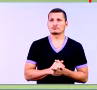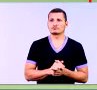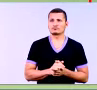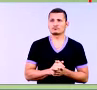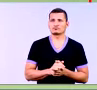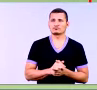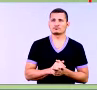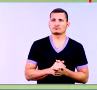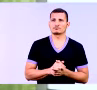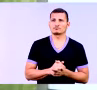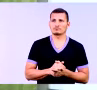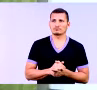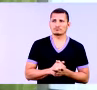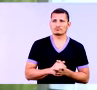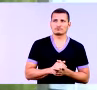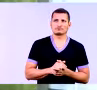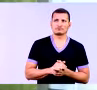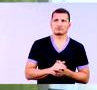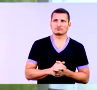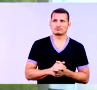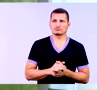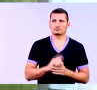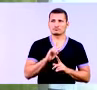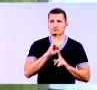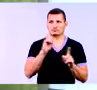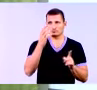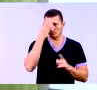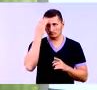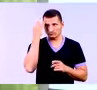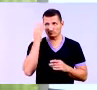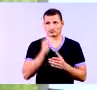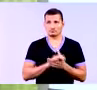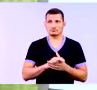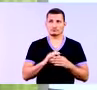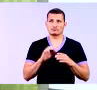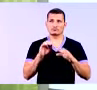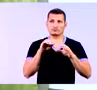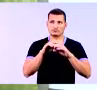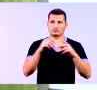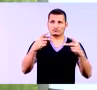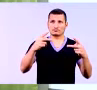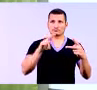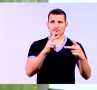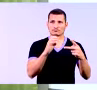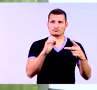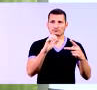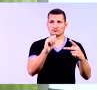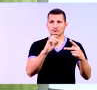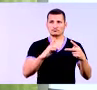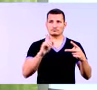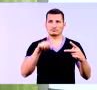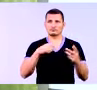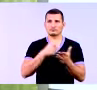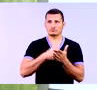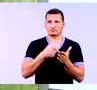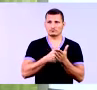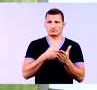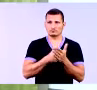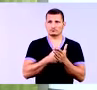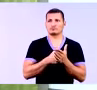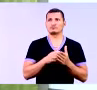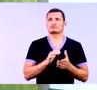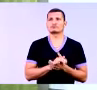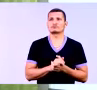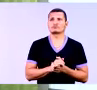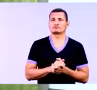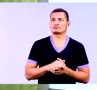Não esqueçam que a declaração dentro da tag head, ela é obrigatória. Toda declaração, seja ela